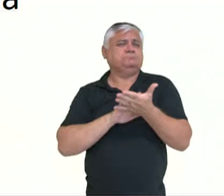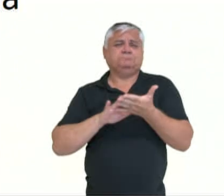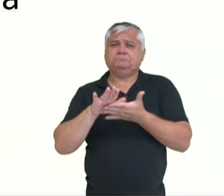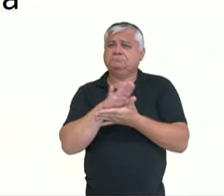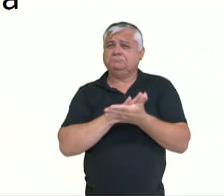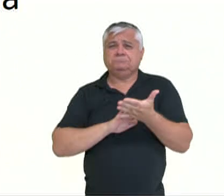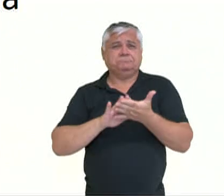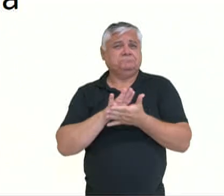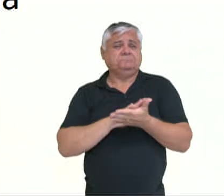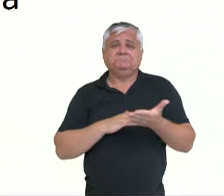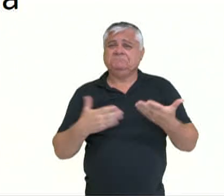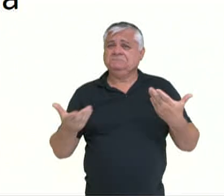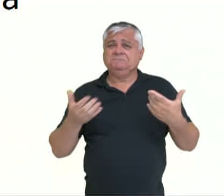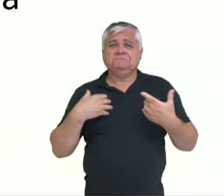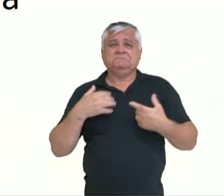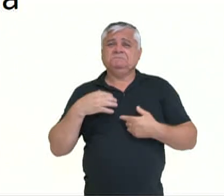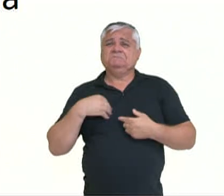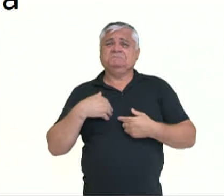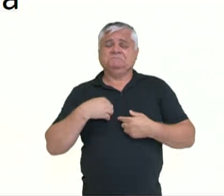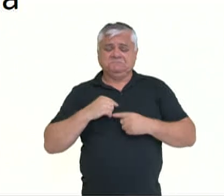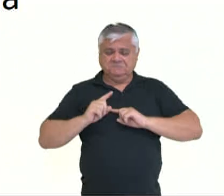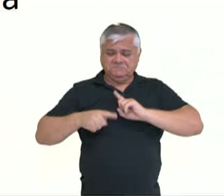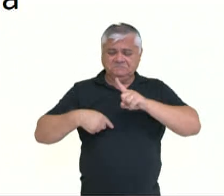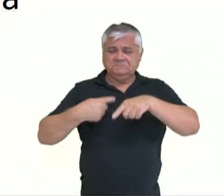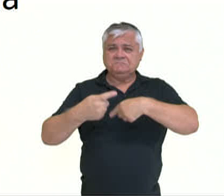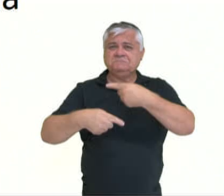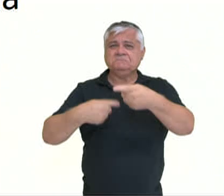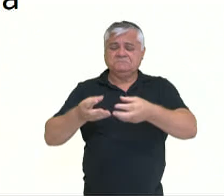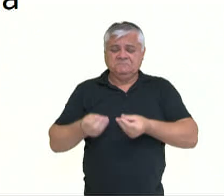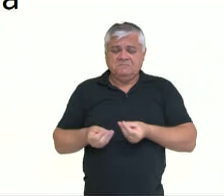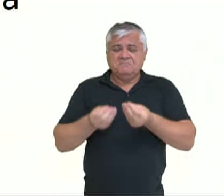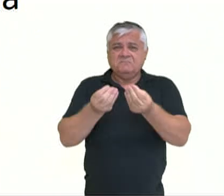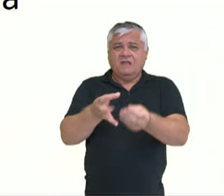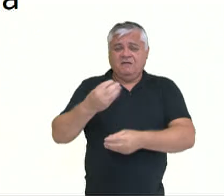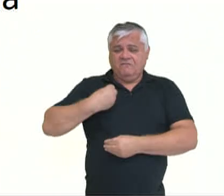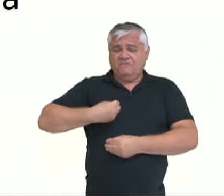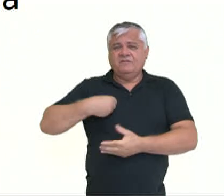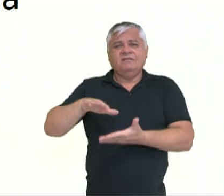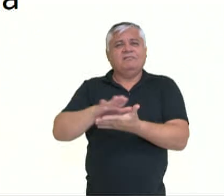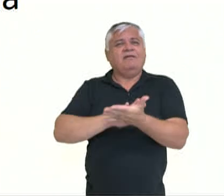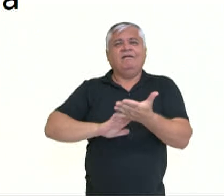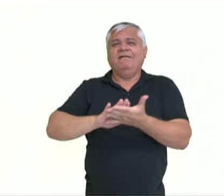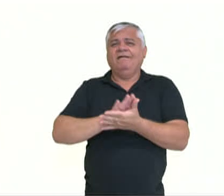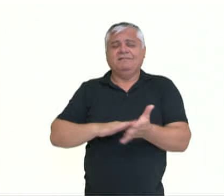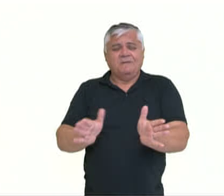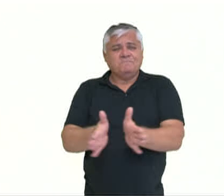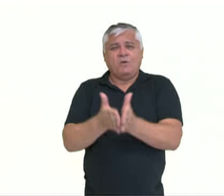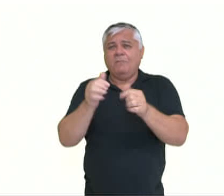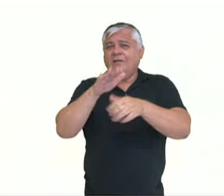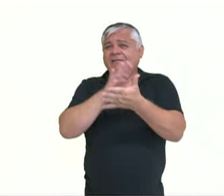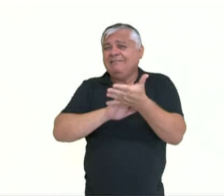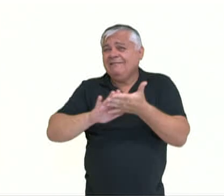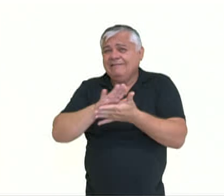não transmiti a nenhuma criatura o legado da nossa miséria.